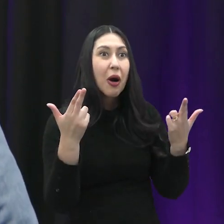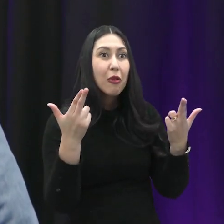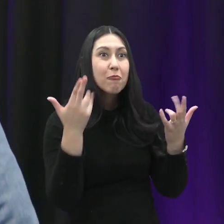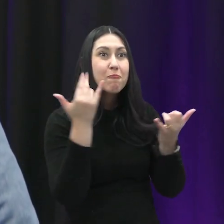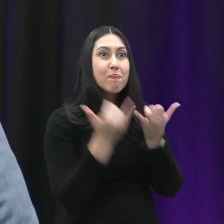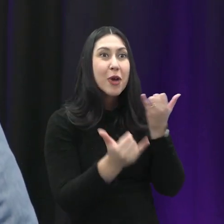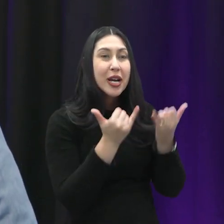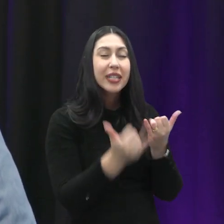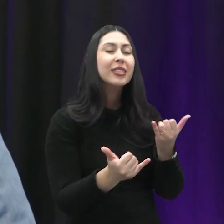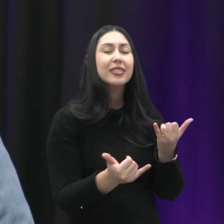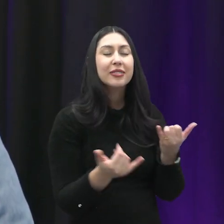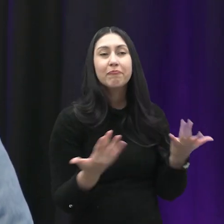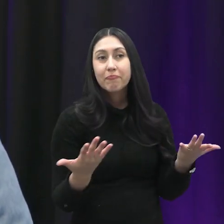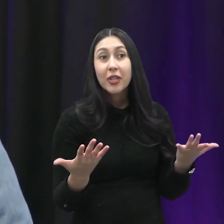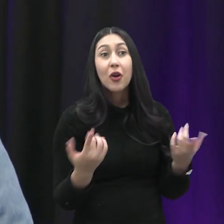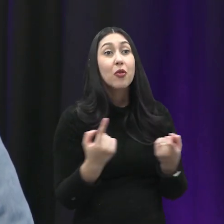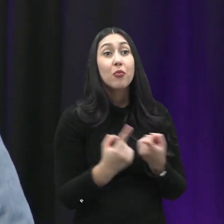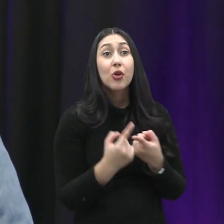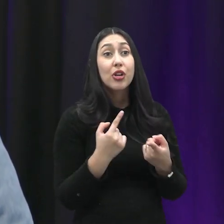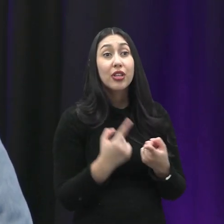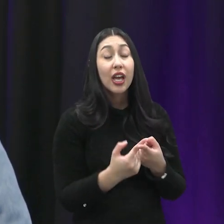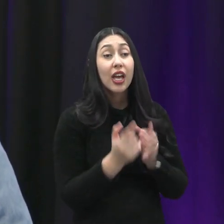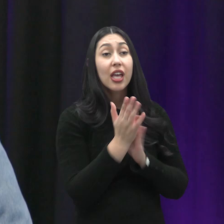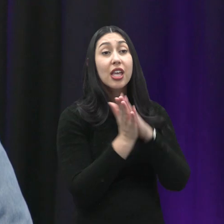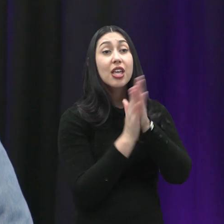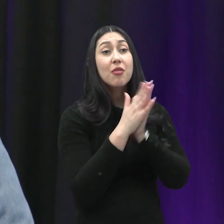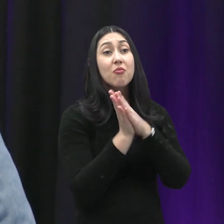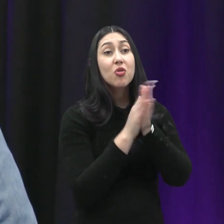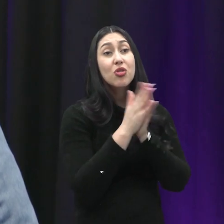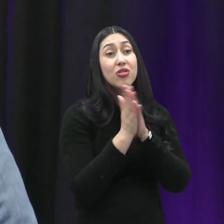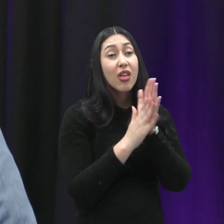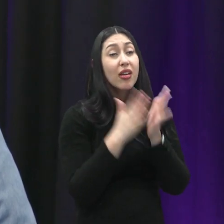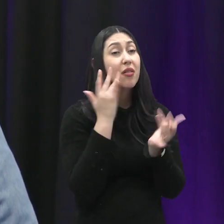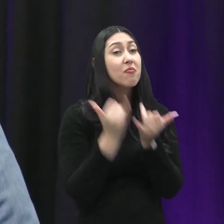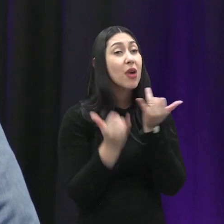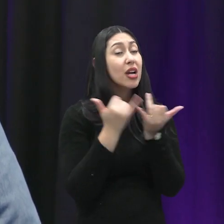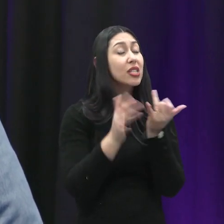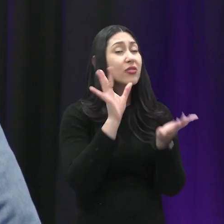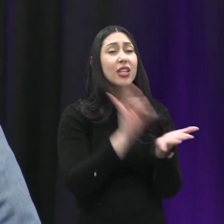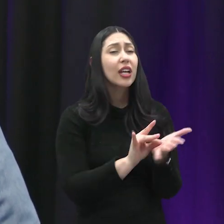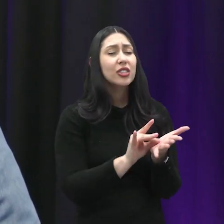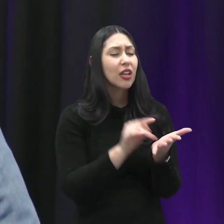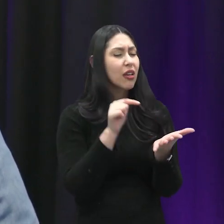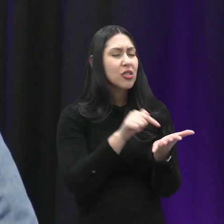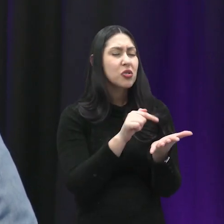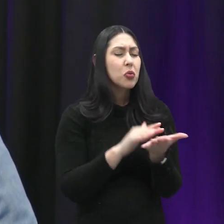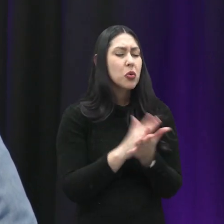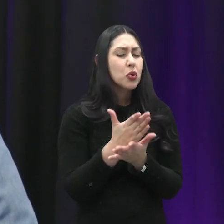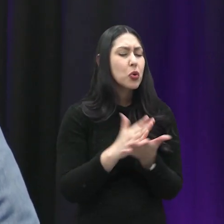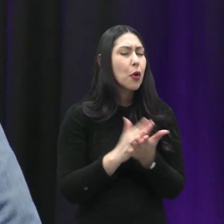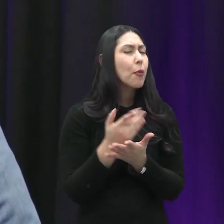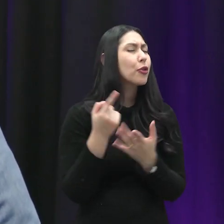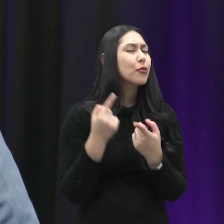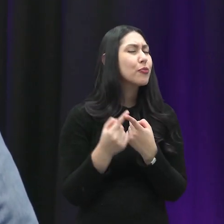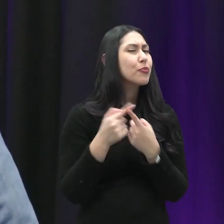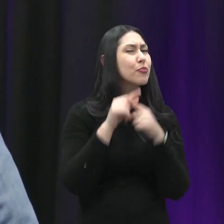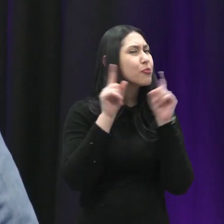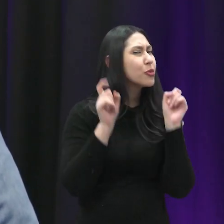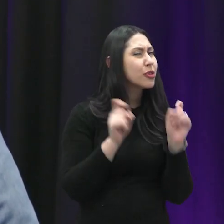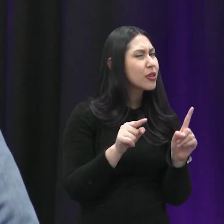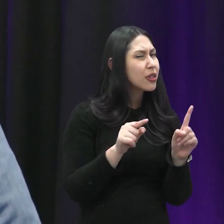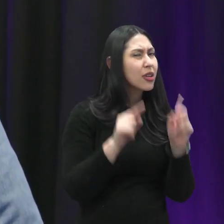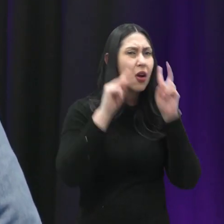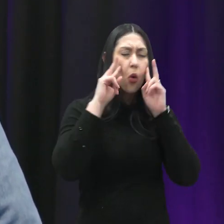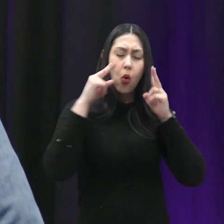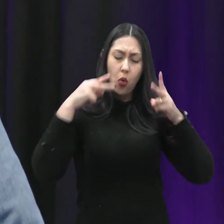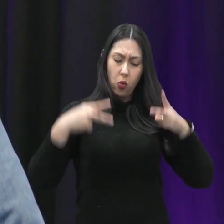tão parecido com o real, que diz silicone tão parecido com o real, por que ele te incomoda? O que ele traz de